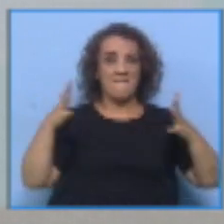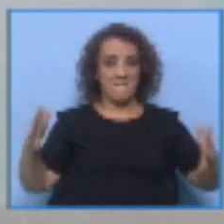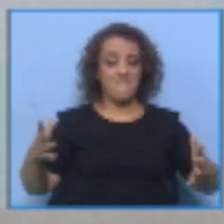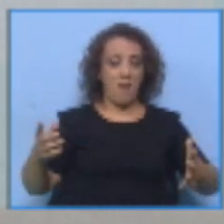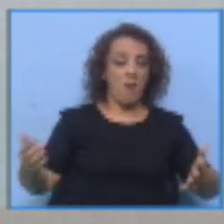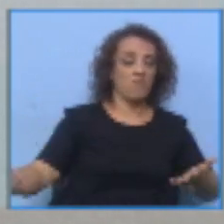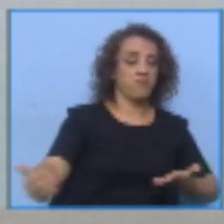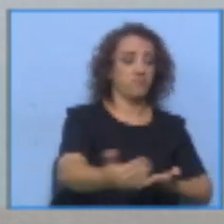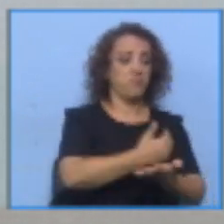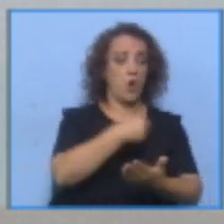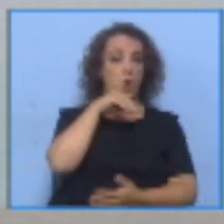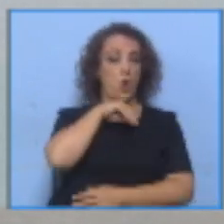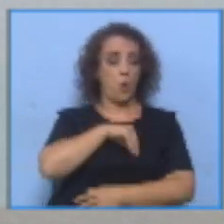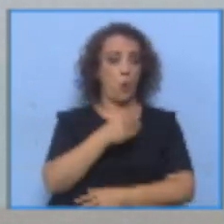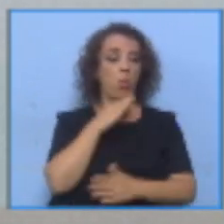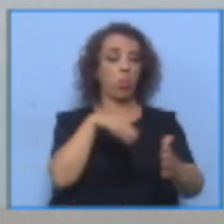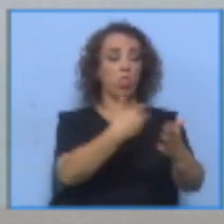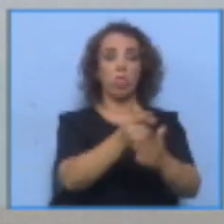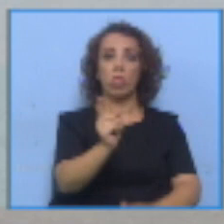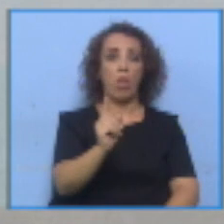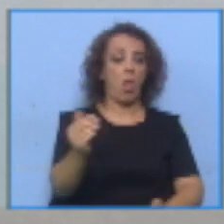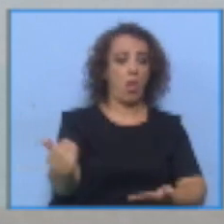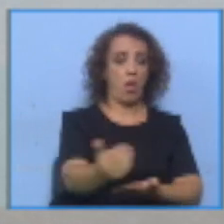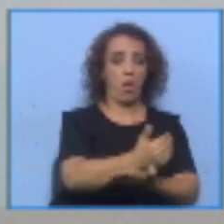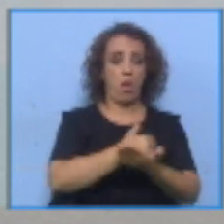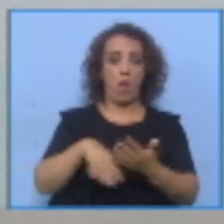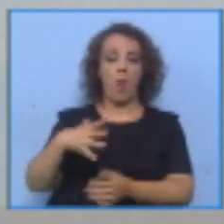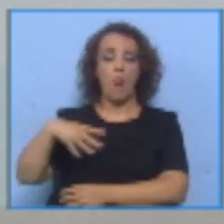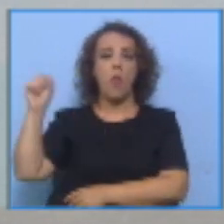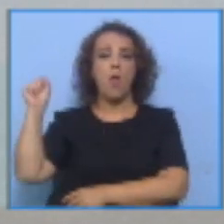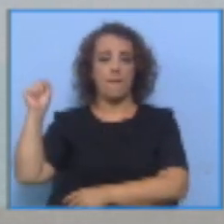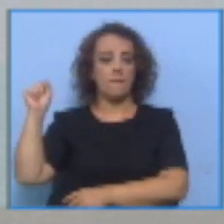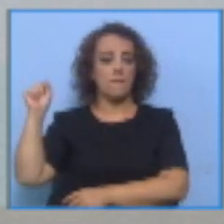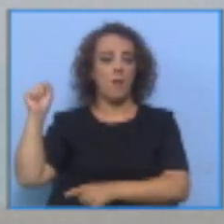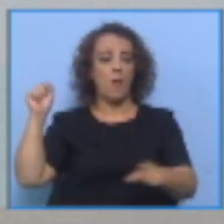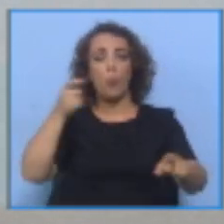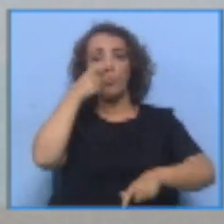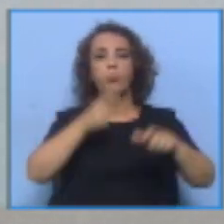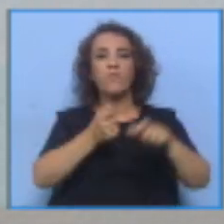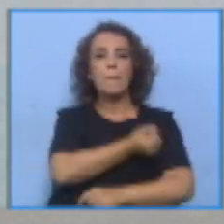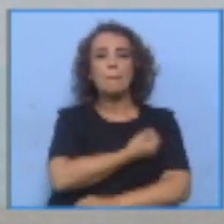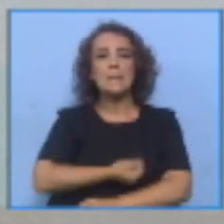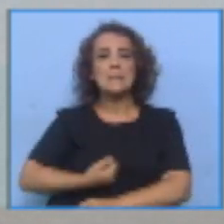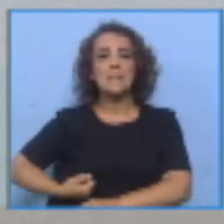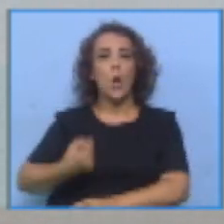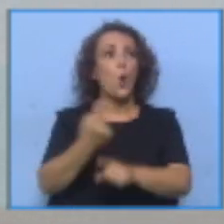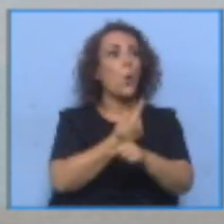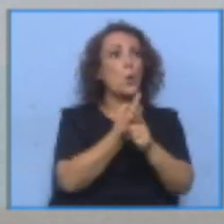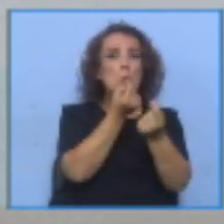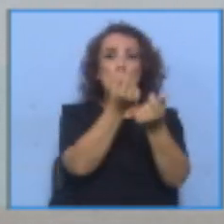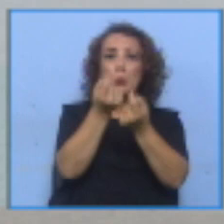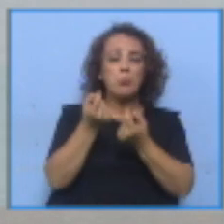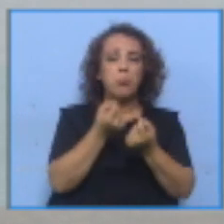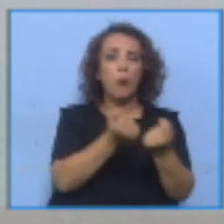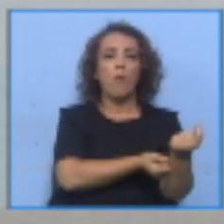e esse povo fica realmente na miséria, porque o pouco que tinham, que eram do que viviam, ficam sem nada. Eu recordo nas